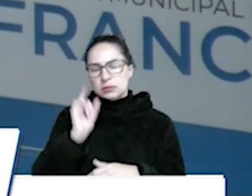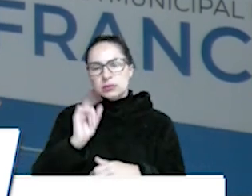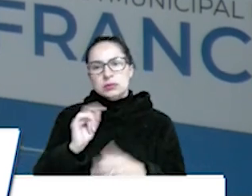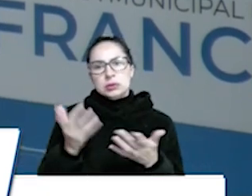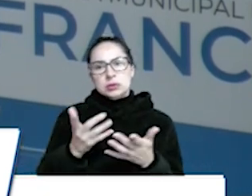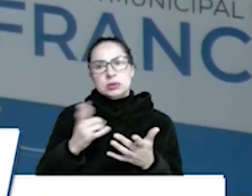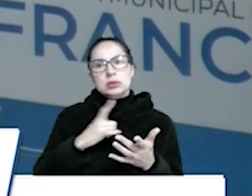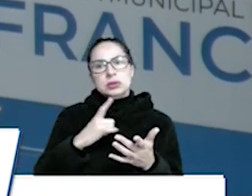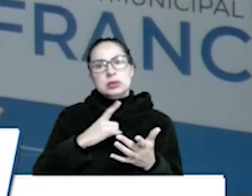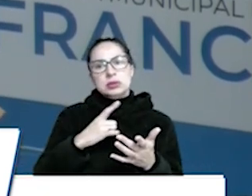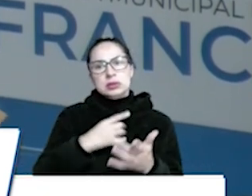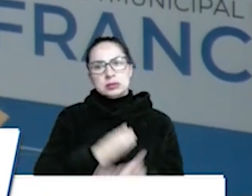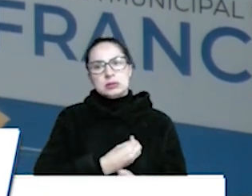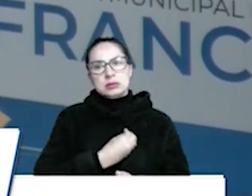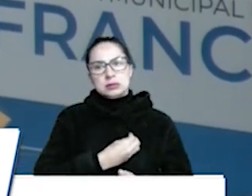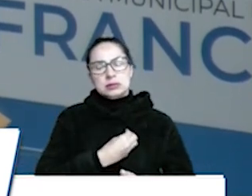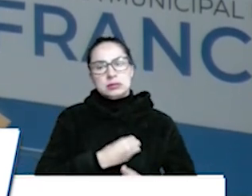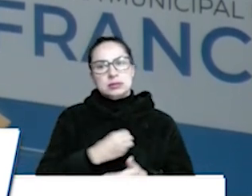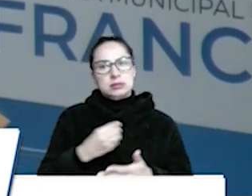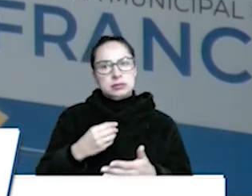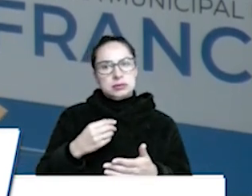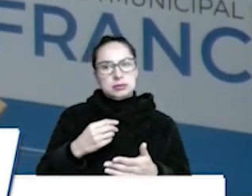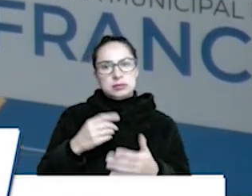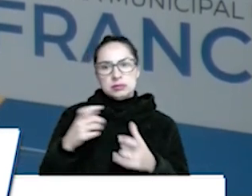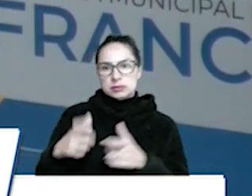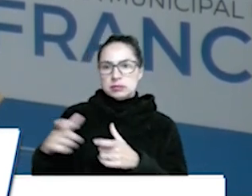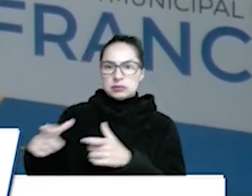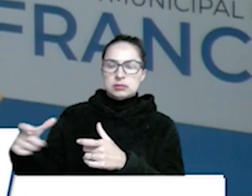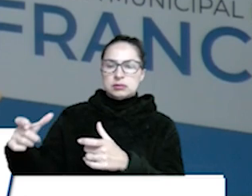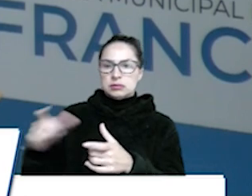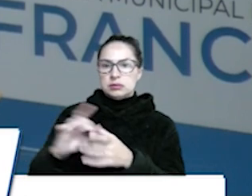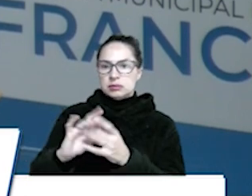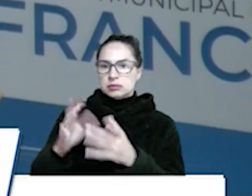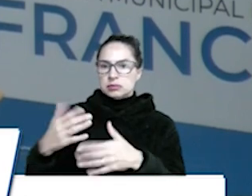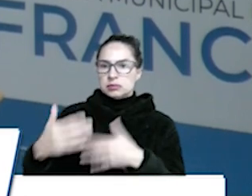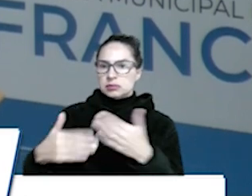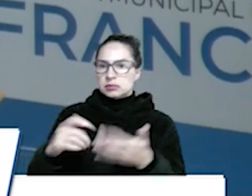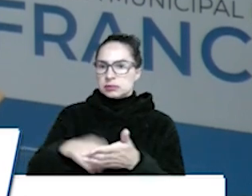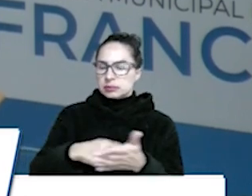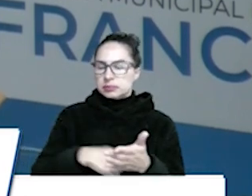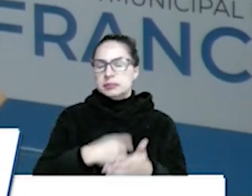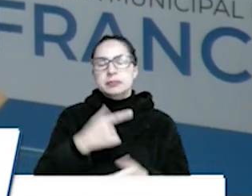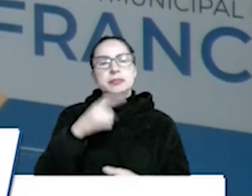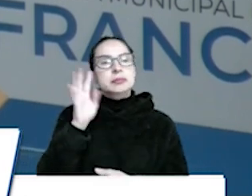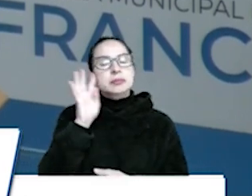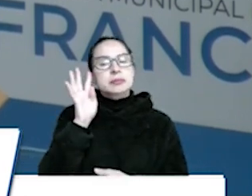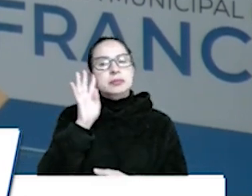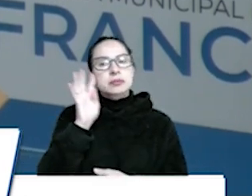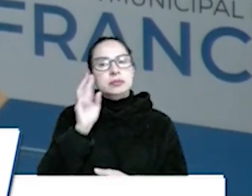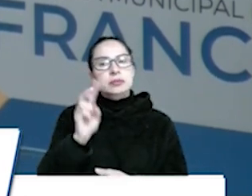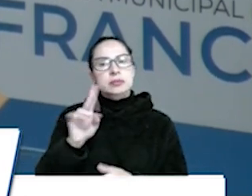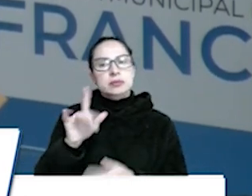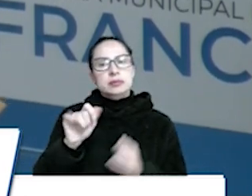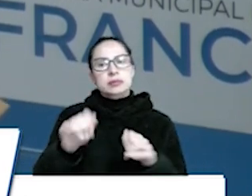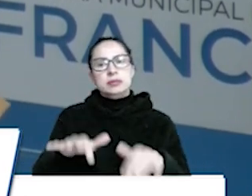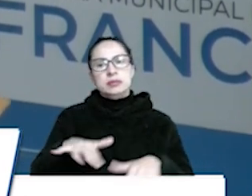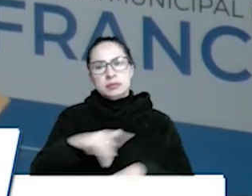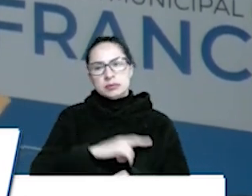aí percorrendo os demais setores. Na quarta-feira teremos a audiência pública da